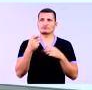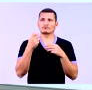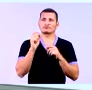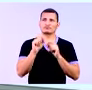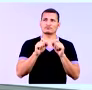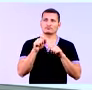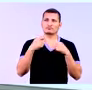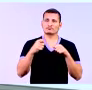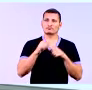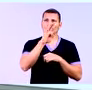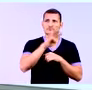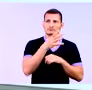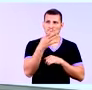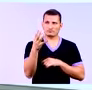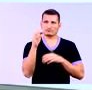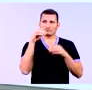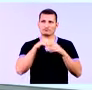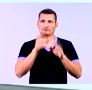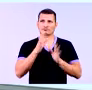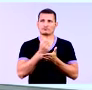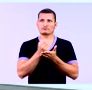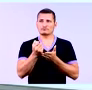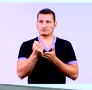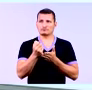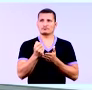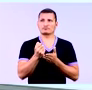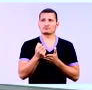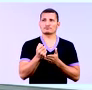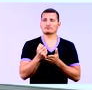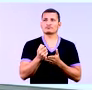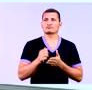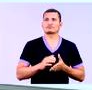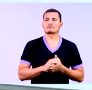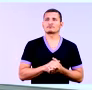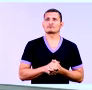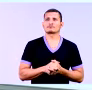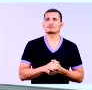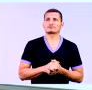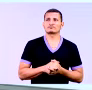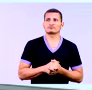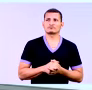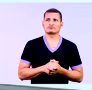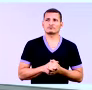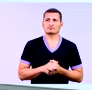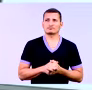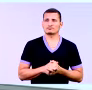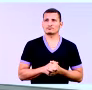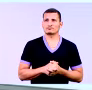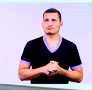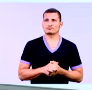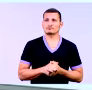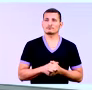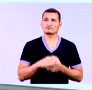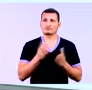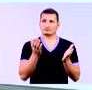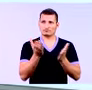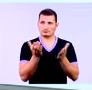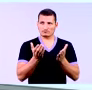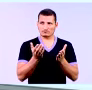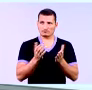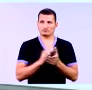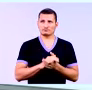escrito nas tabelas, efetivamente já foi escrito nas tabelas. Tá? Então, nesse momento, com o